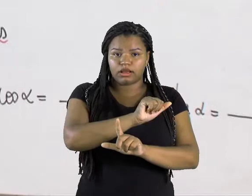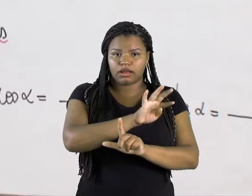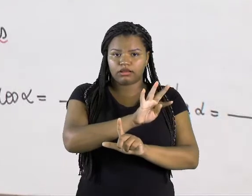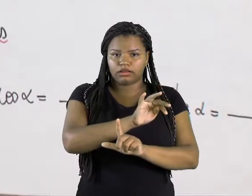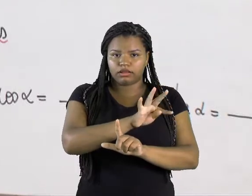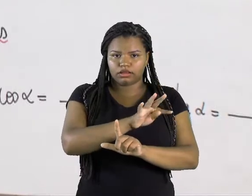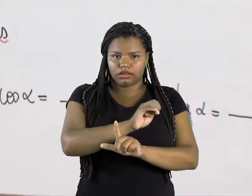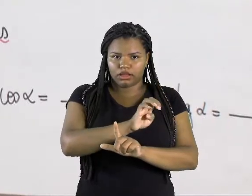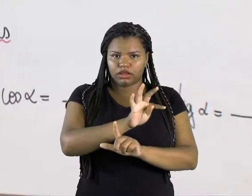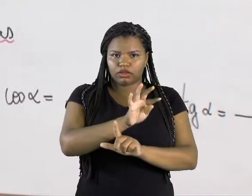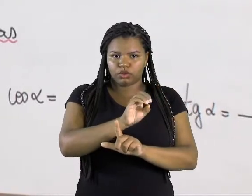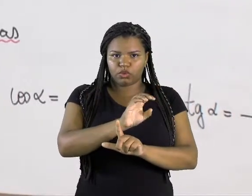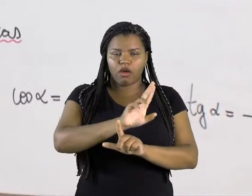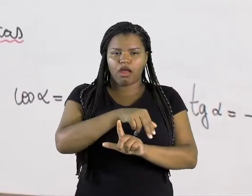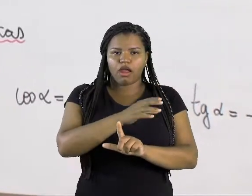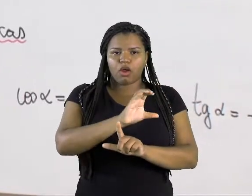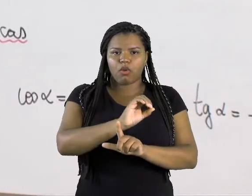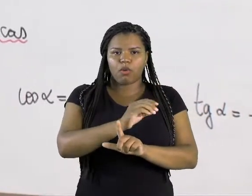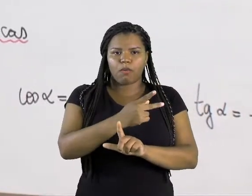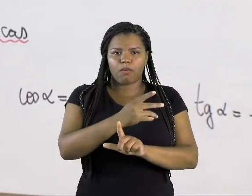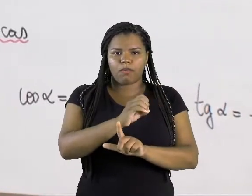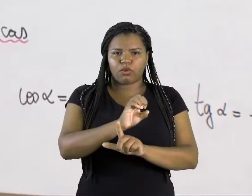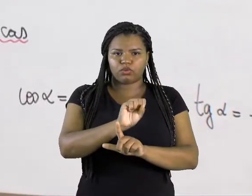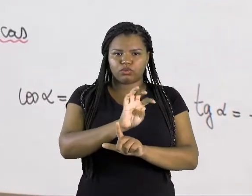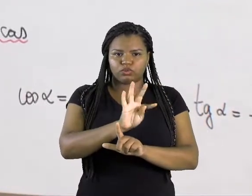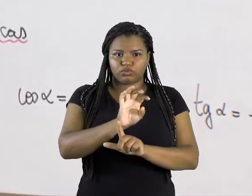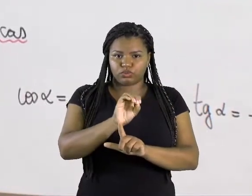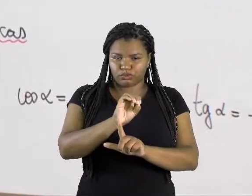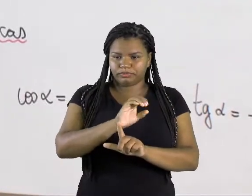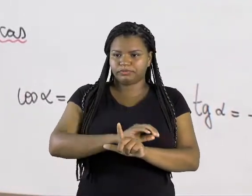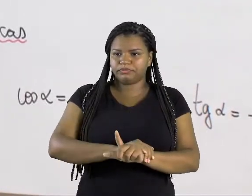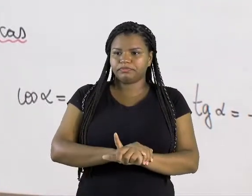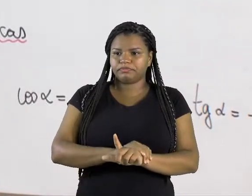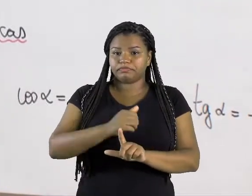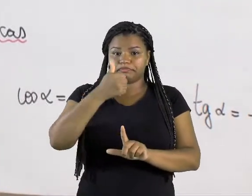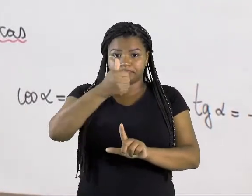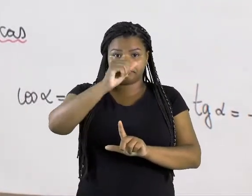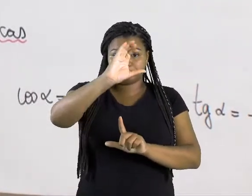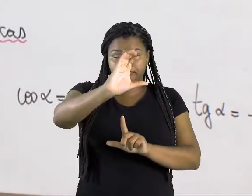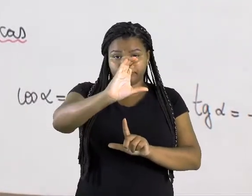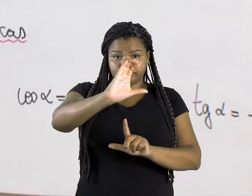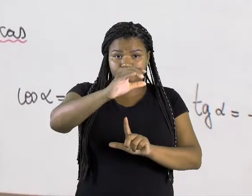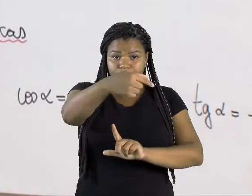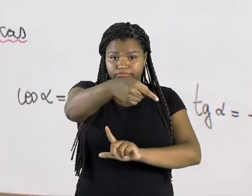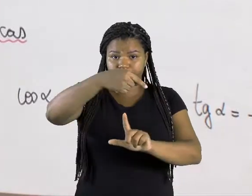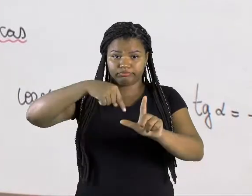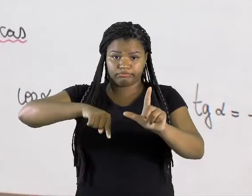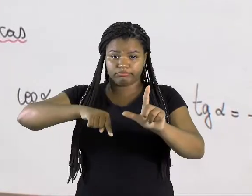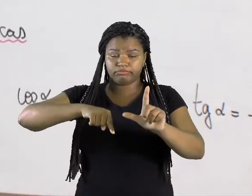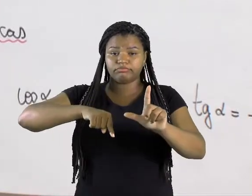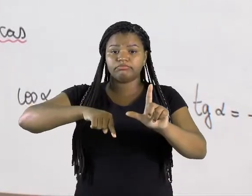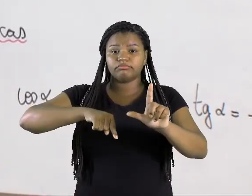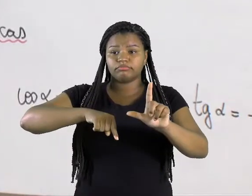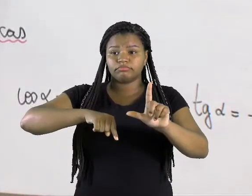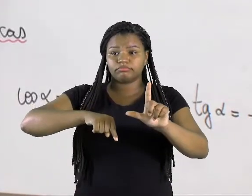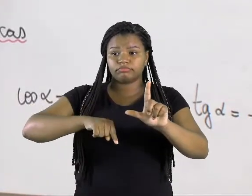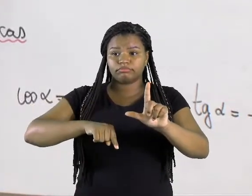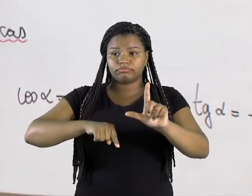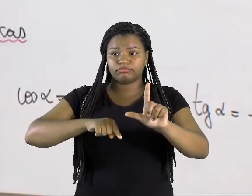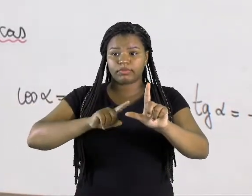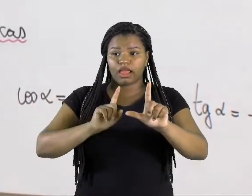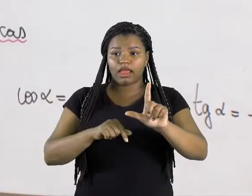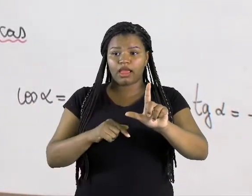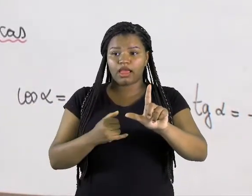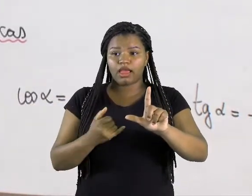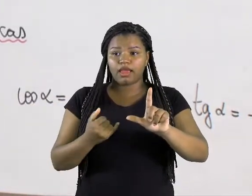seria cateto oposto, tranquilo? Bom, a reta C é oposta a B, mas ele é